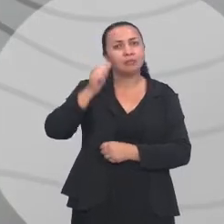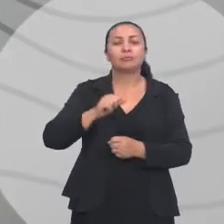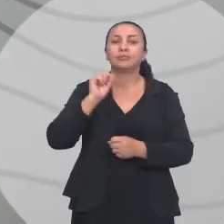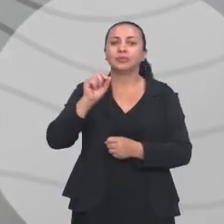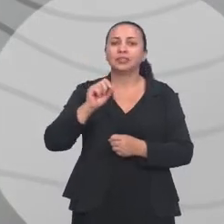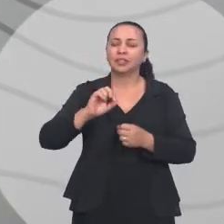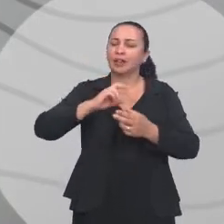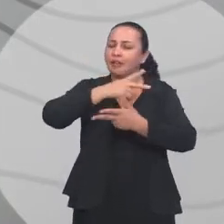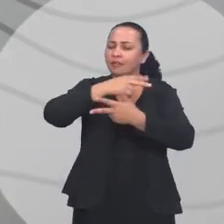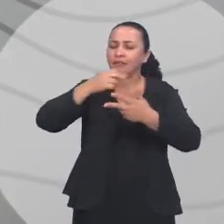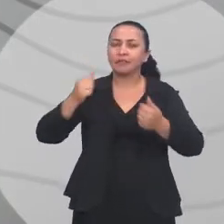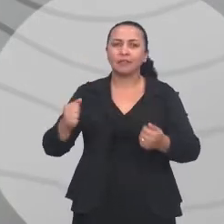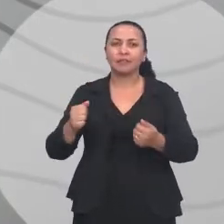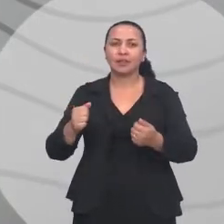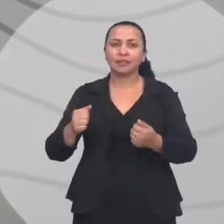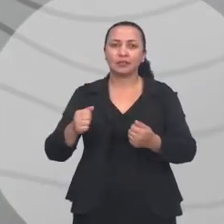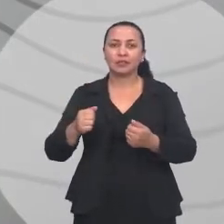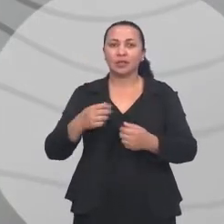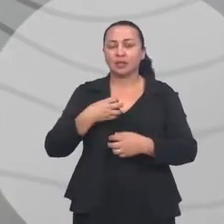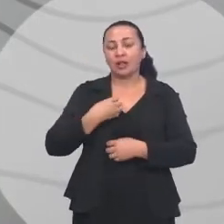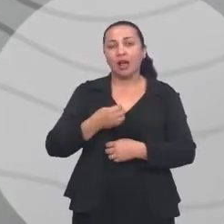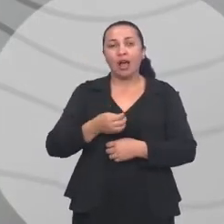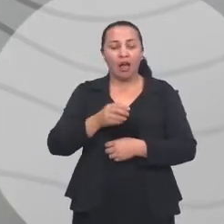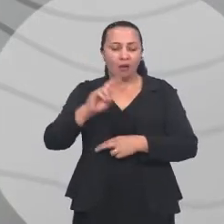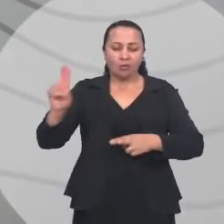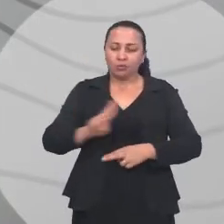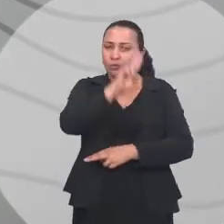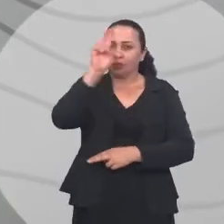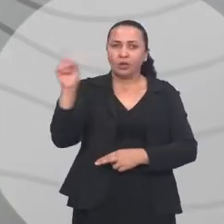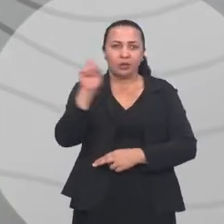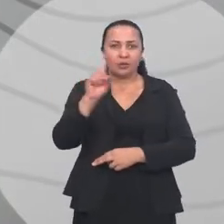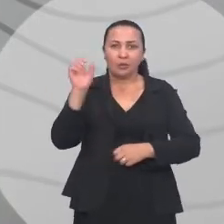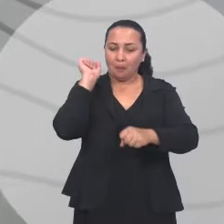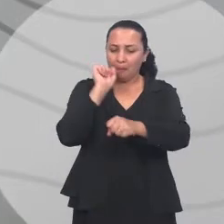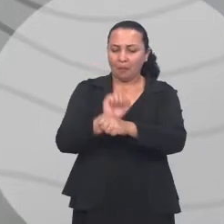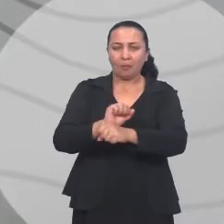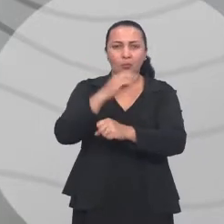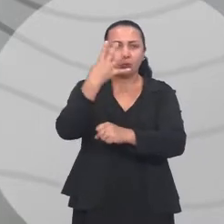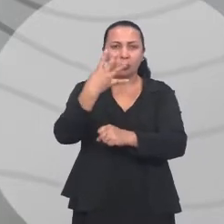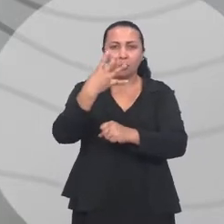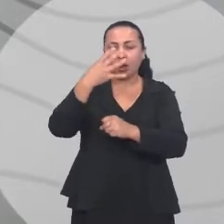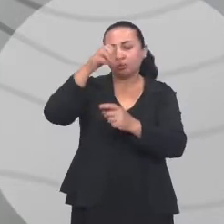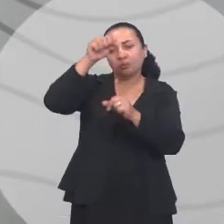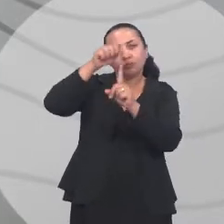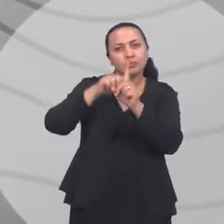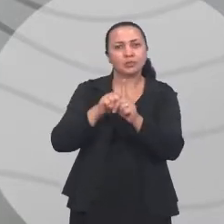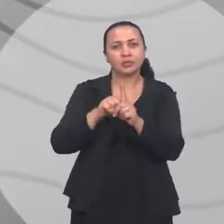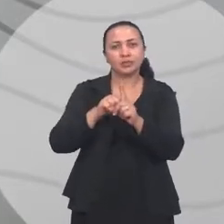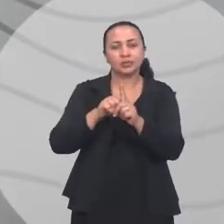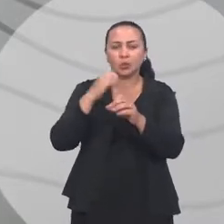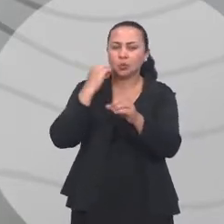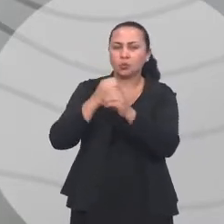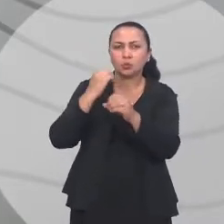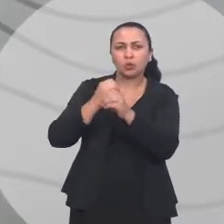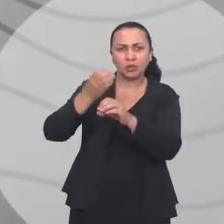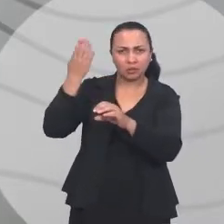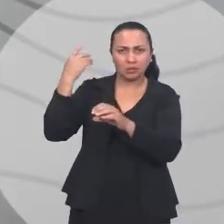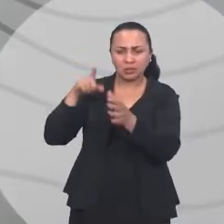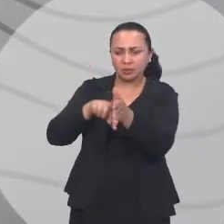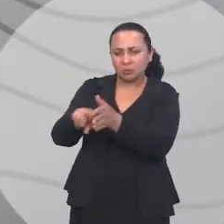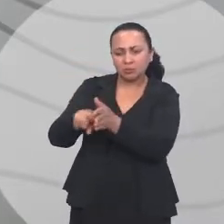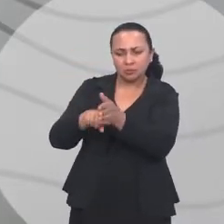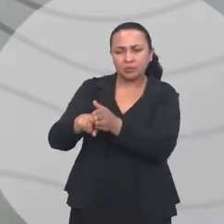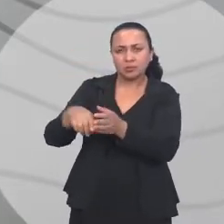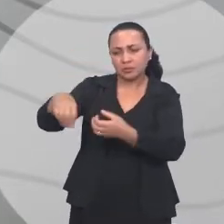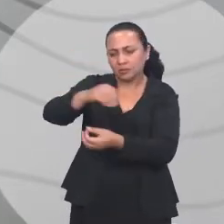que em vários aspectos a universidade e não parou nesses quatro meses né nesses quatro e aqueles projetos